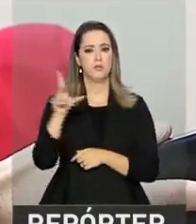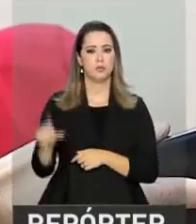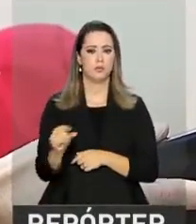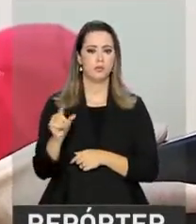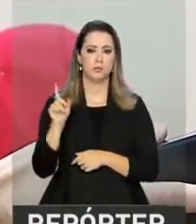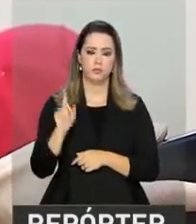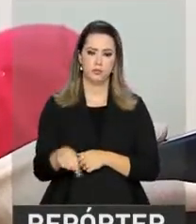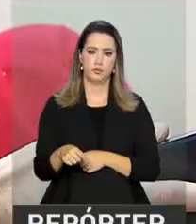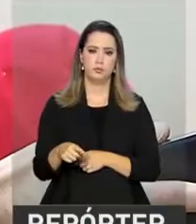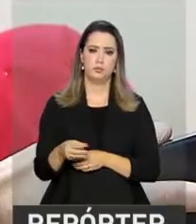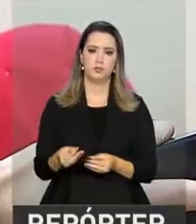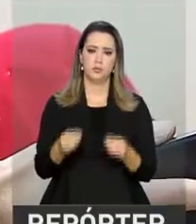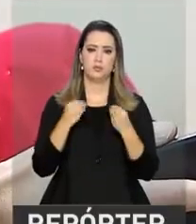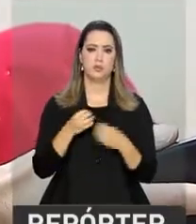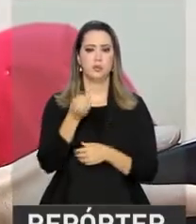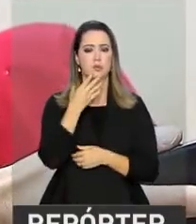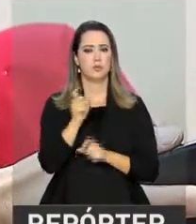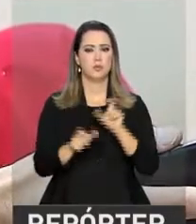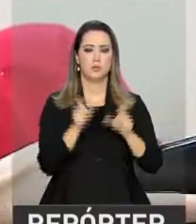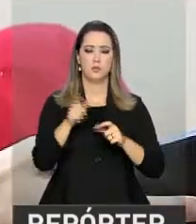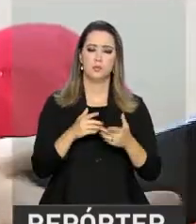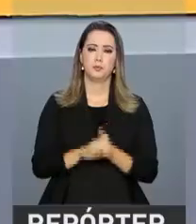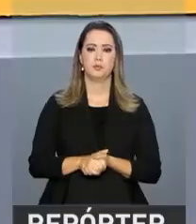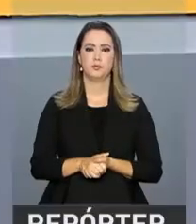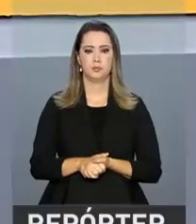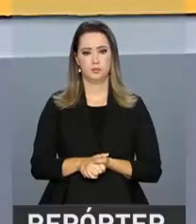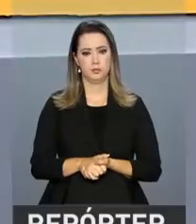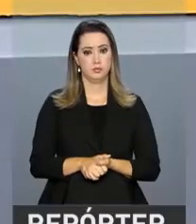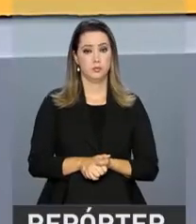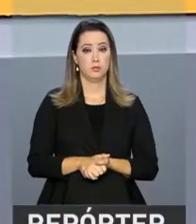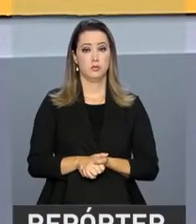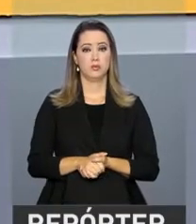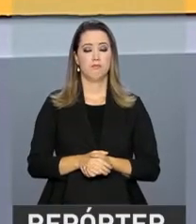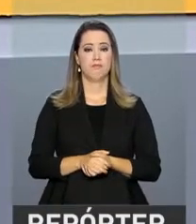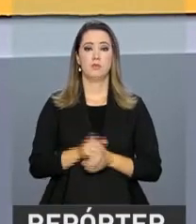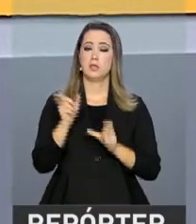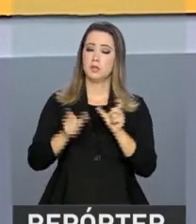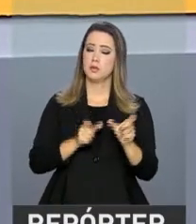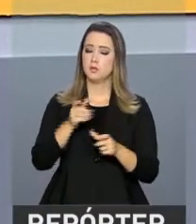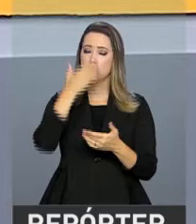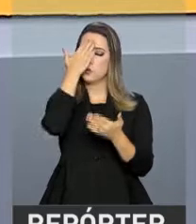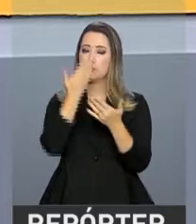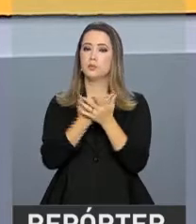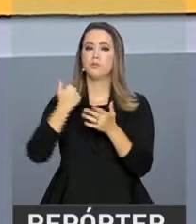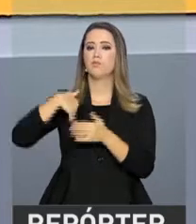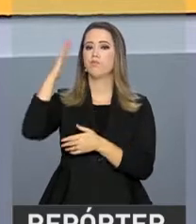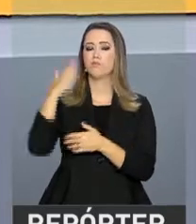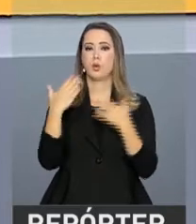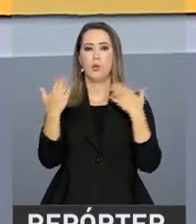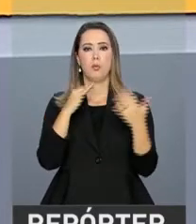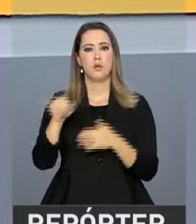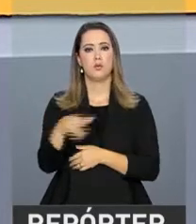é um trazer benefícios concretos para a população a confiança do comércio atingiu o maior nível desde